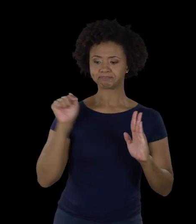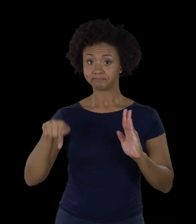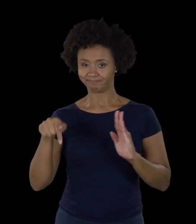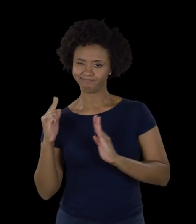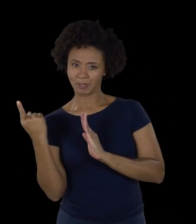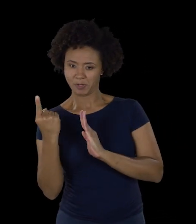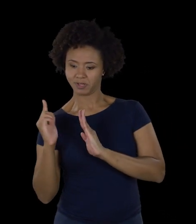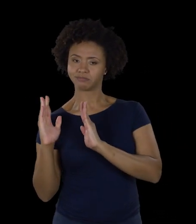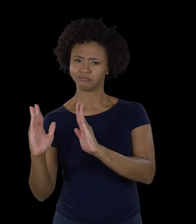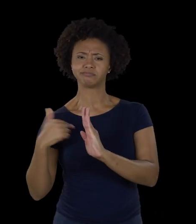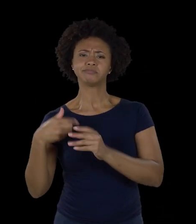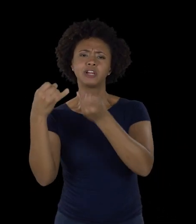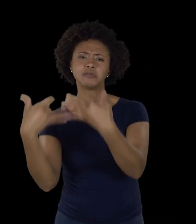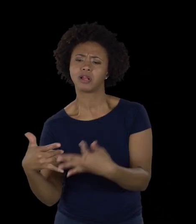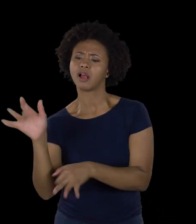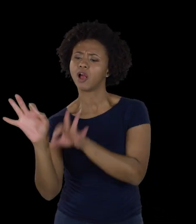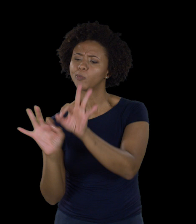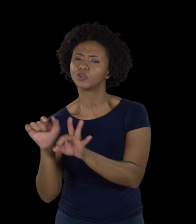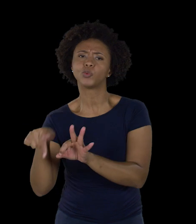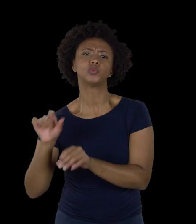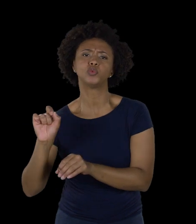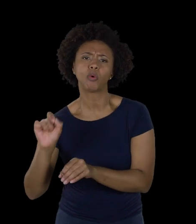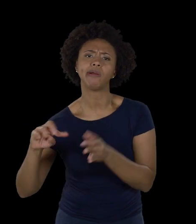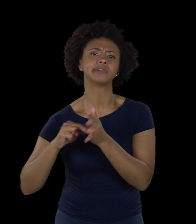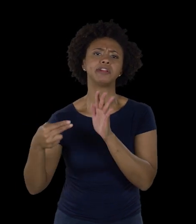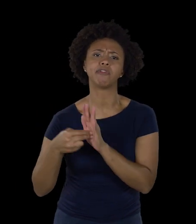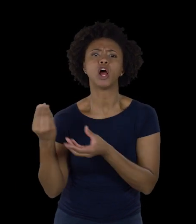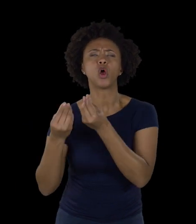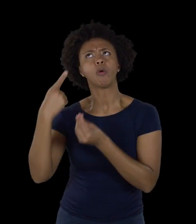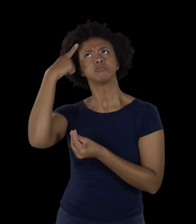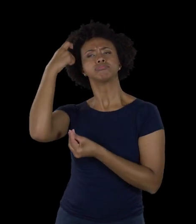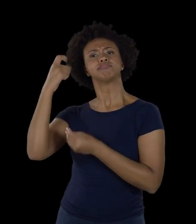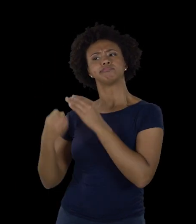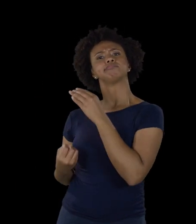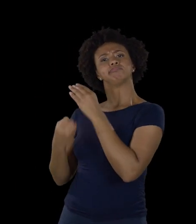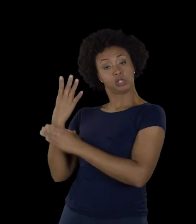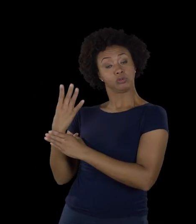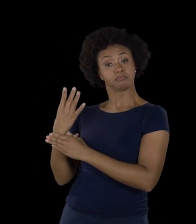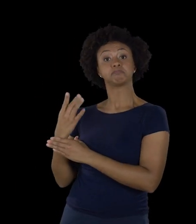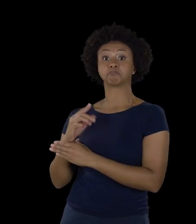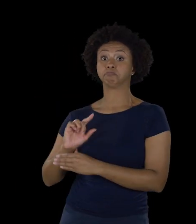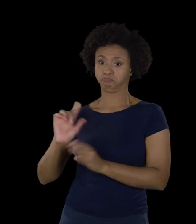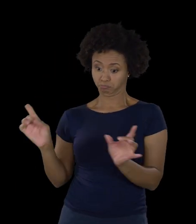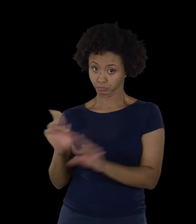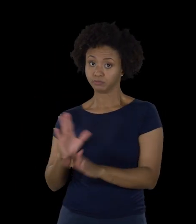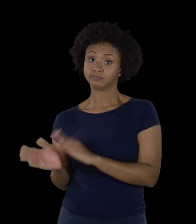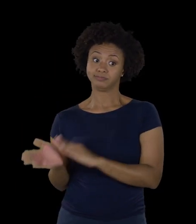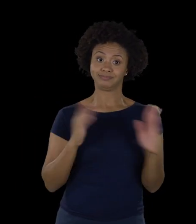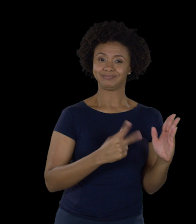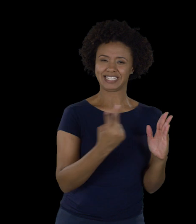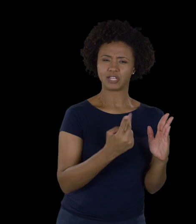estou falando um pouquinho sobre o que que é o projeto, como que ele foi formulado, qual que é a ideia. E aí na segunda parte, o